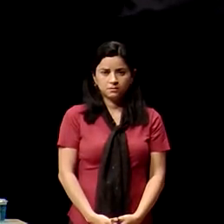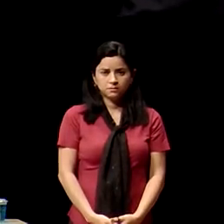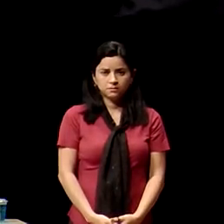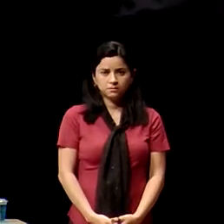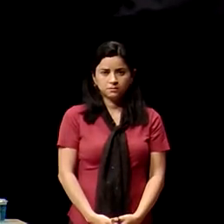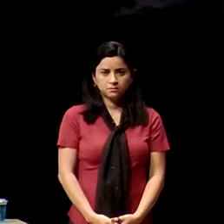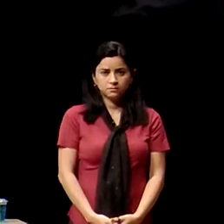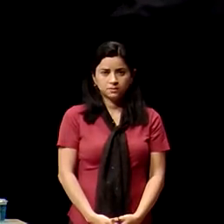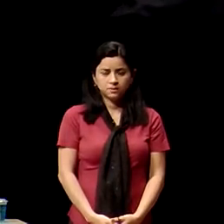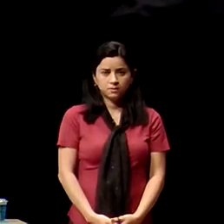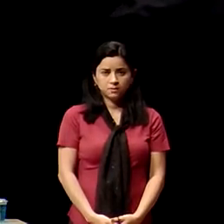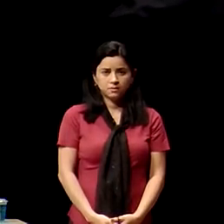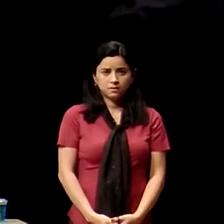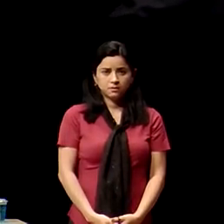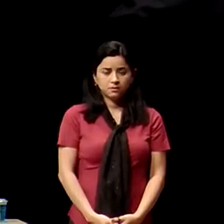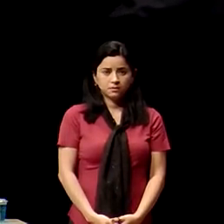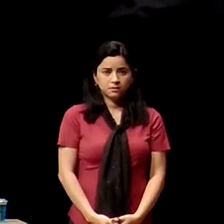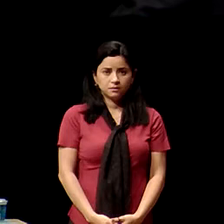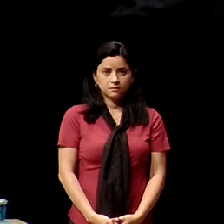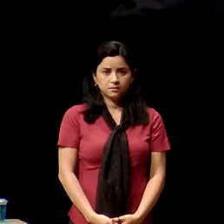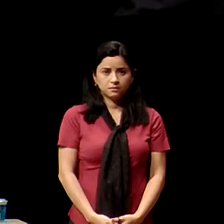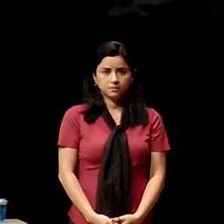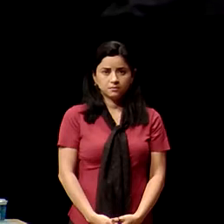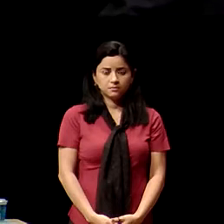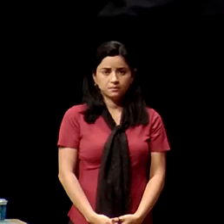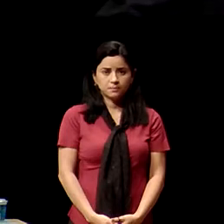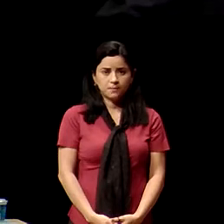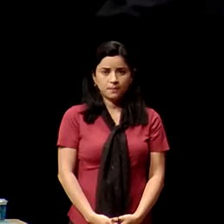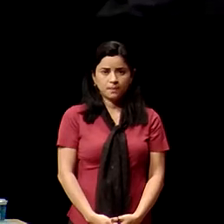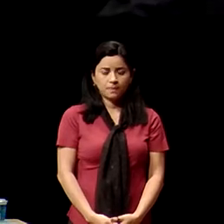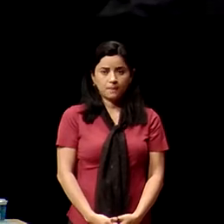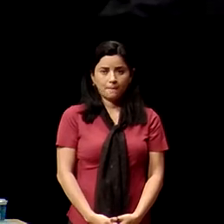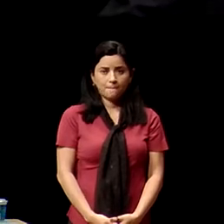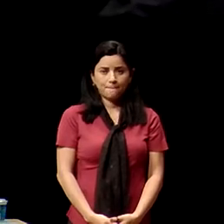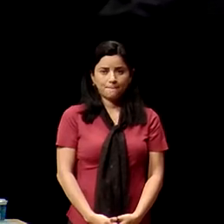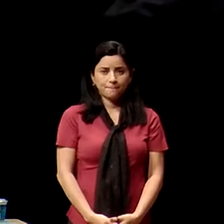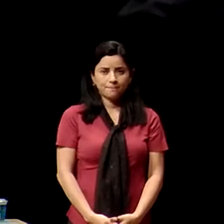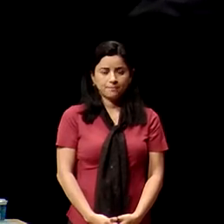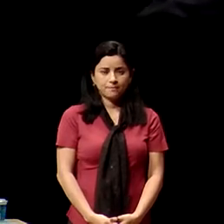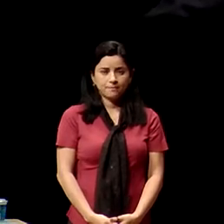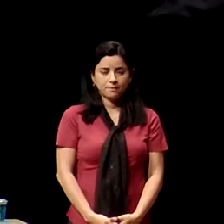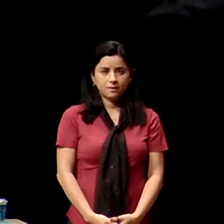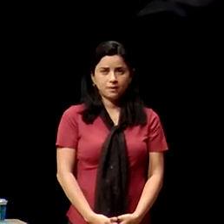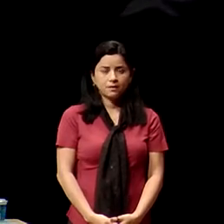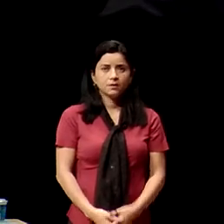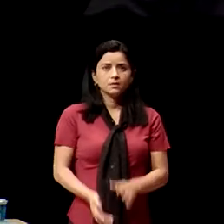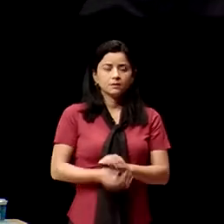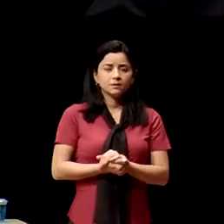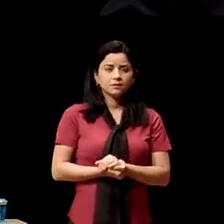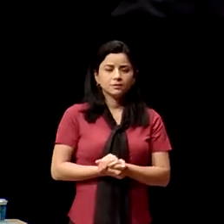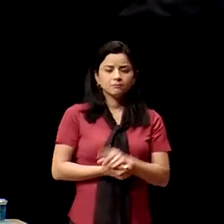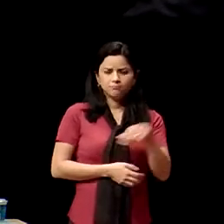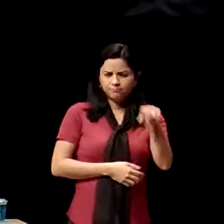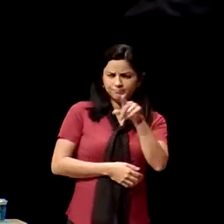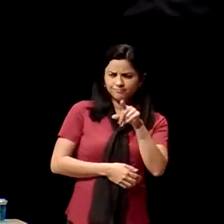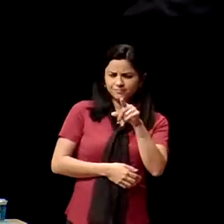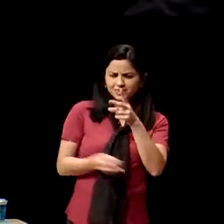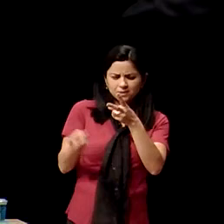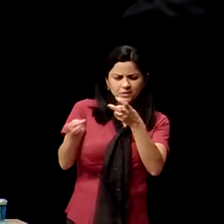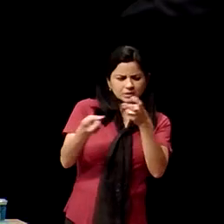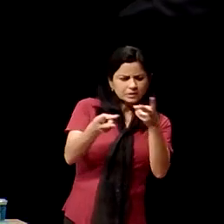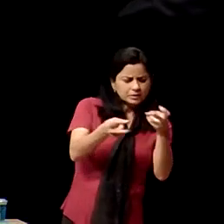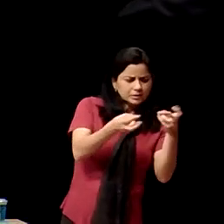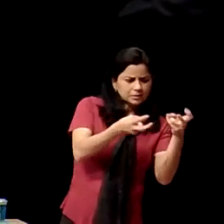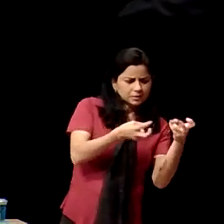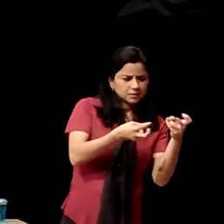intellectual debate, theory building and practical social activity. Então a gente pode ver que